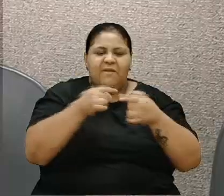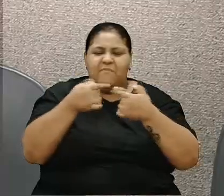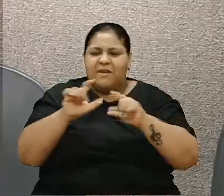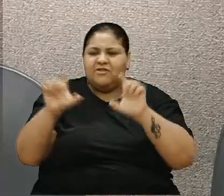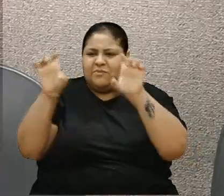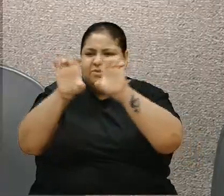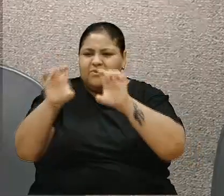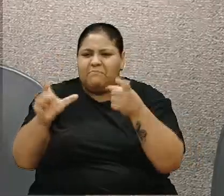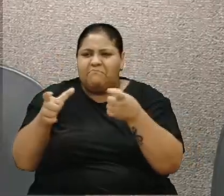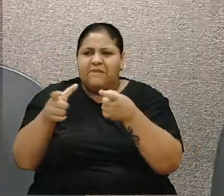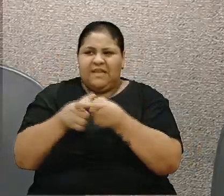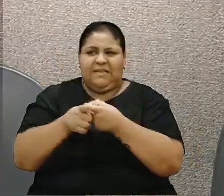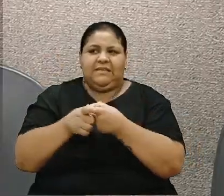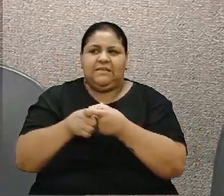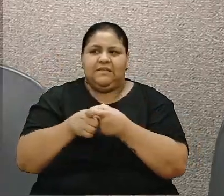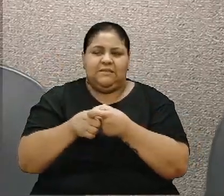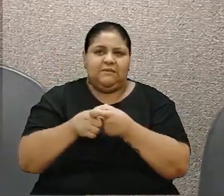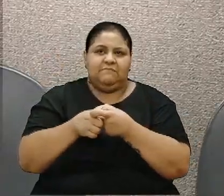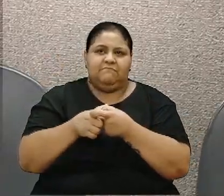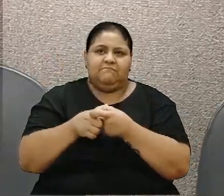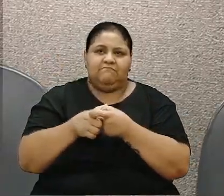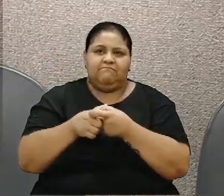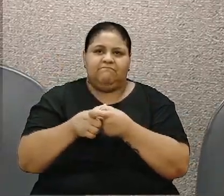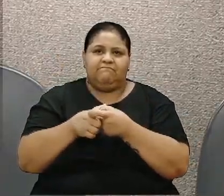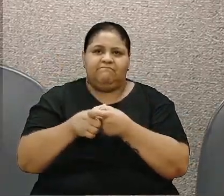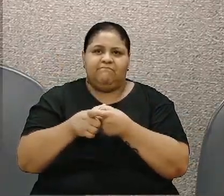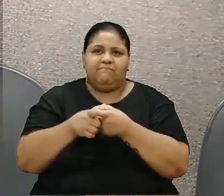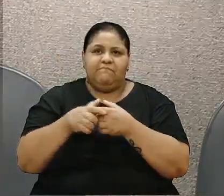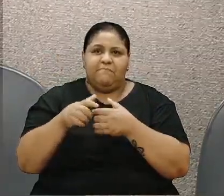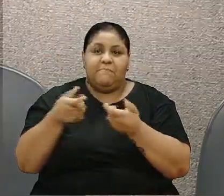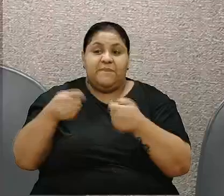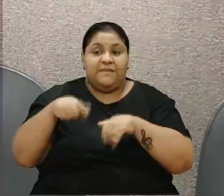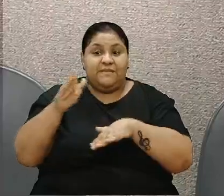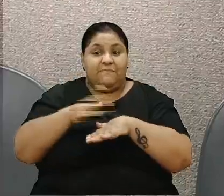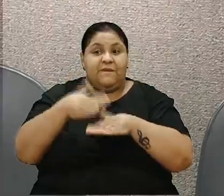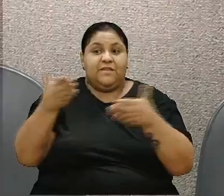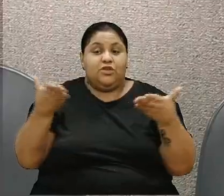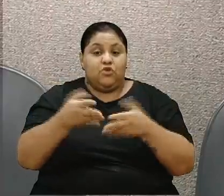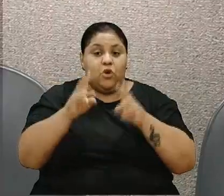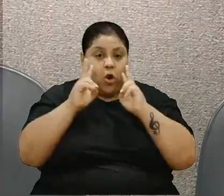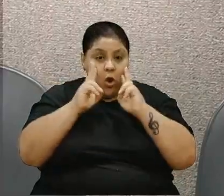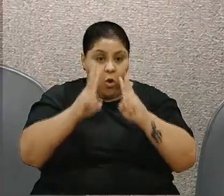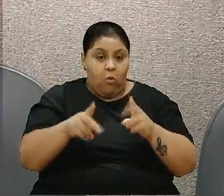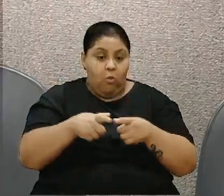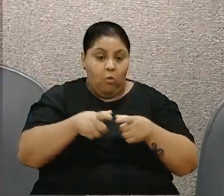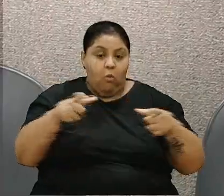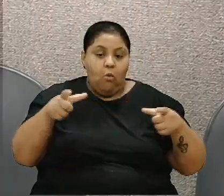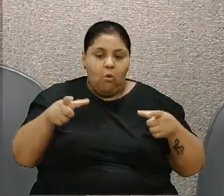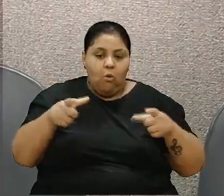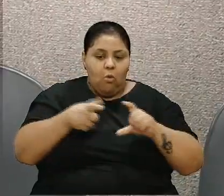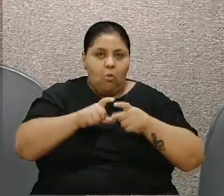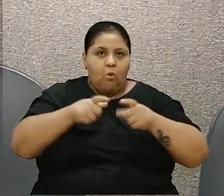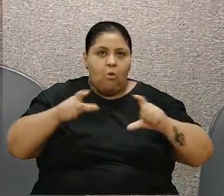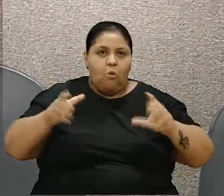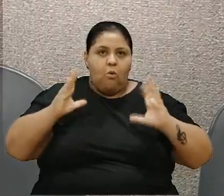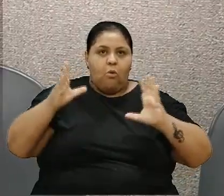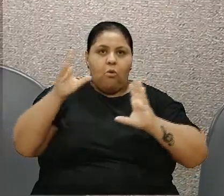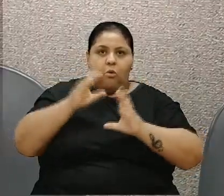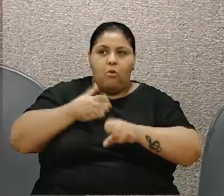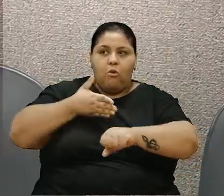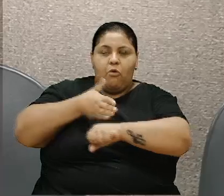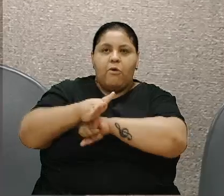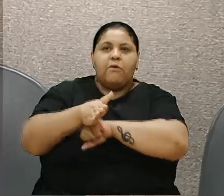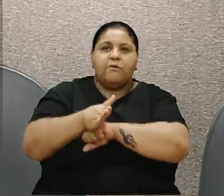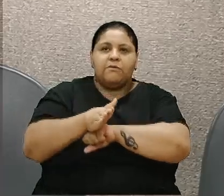pequena, muito aquém do que seria necessário. E hoje a gente está vendo cada vez mais os espaços sendo ampliados graças a essa